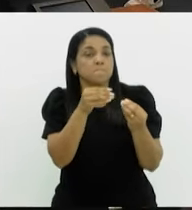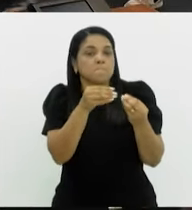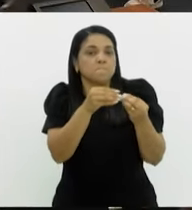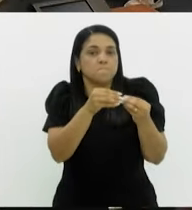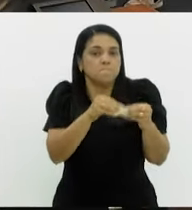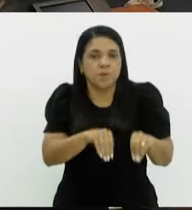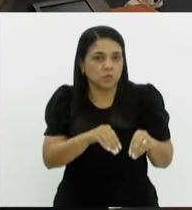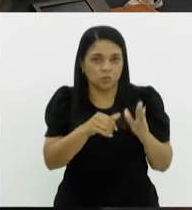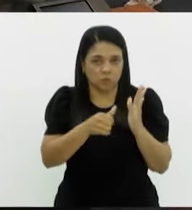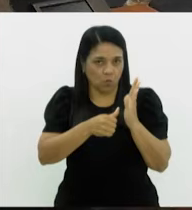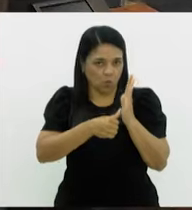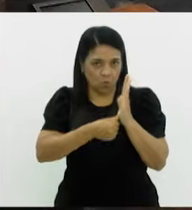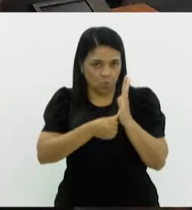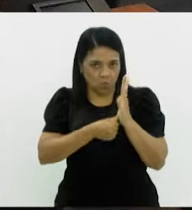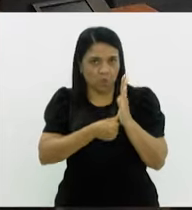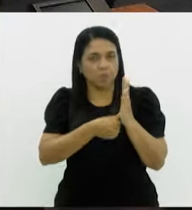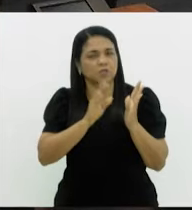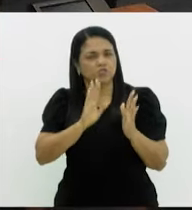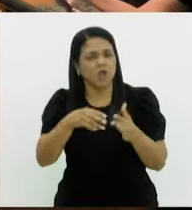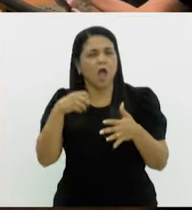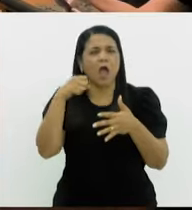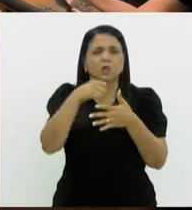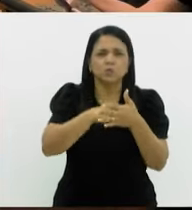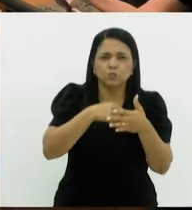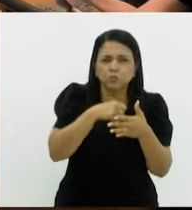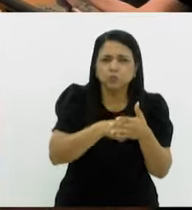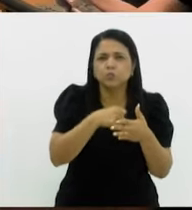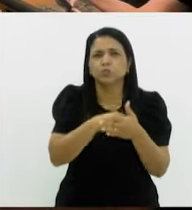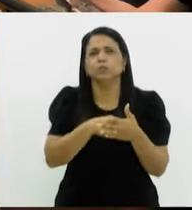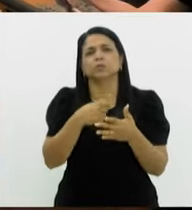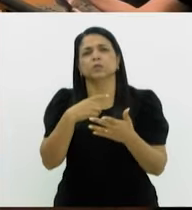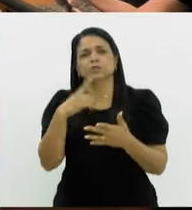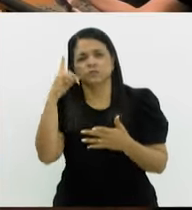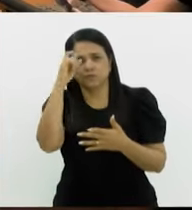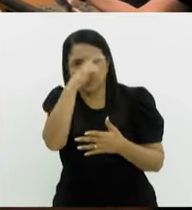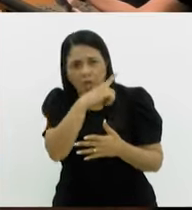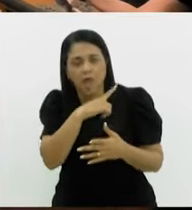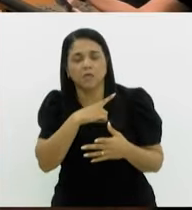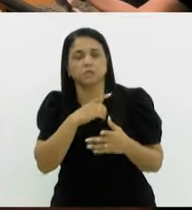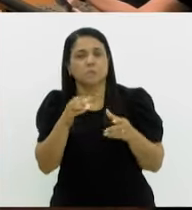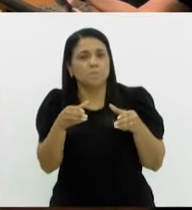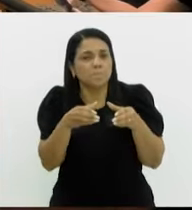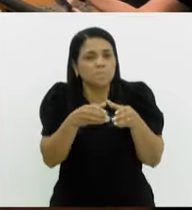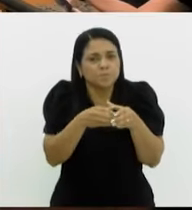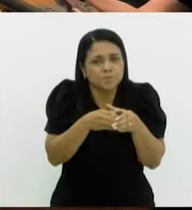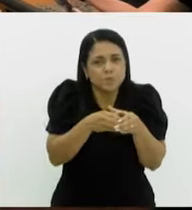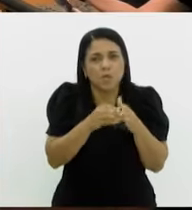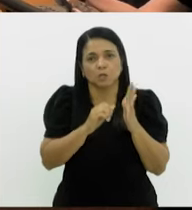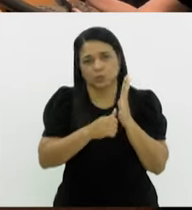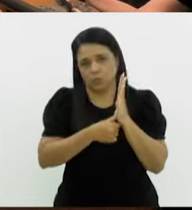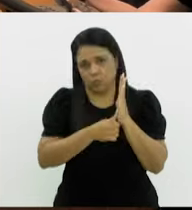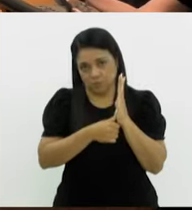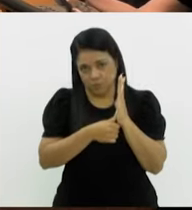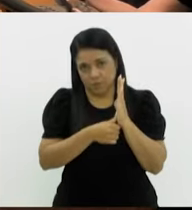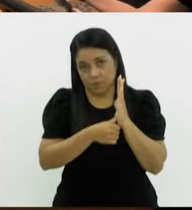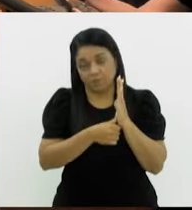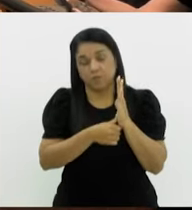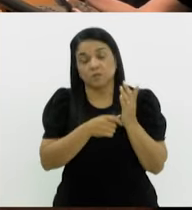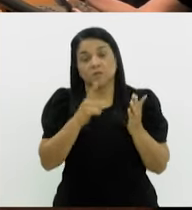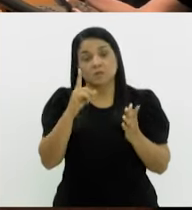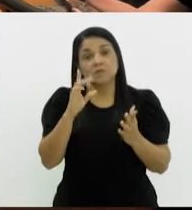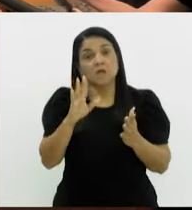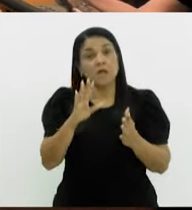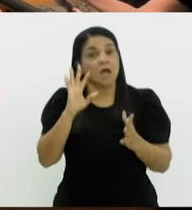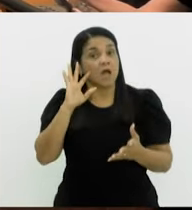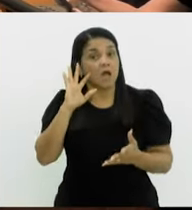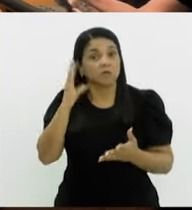já lutam com dificuldade, os pequenos clubes, né, para se manterem. Na verdade, eu acho que a